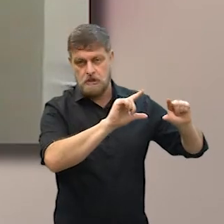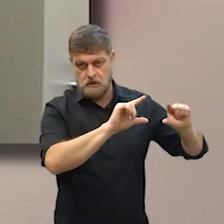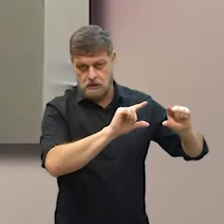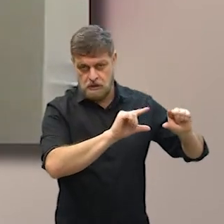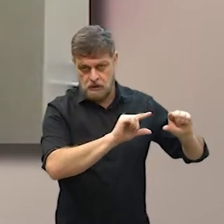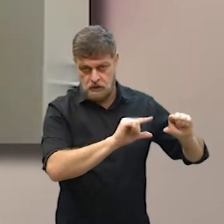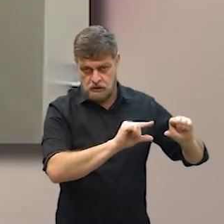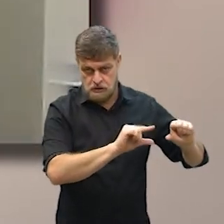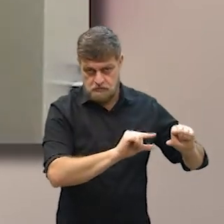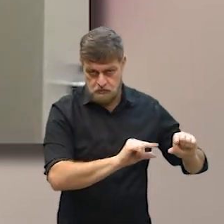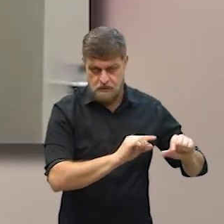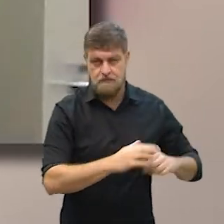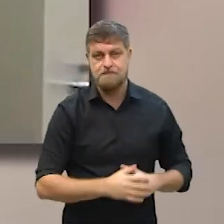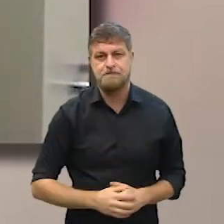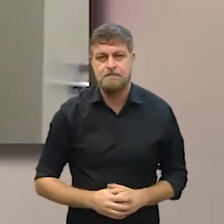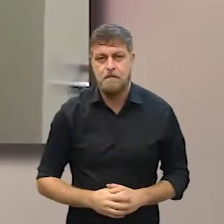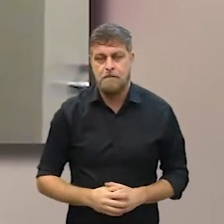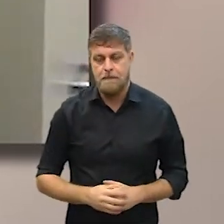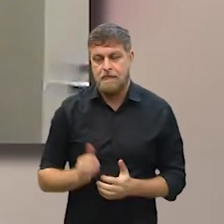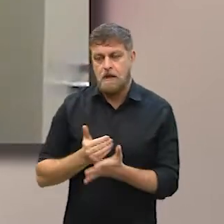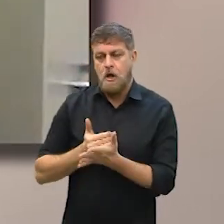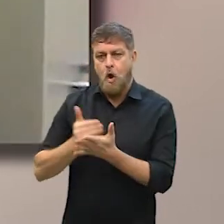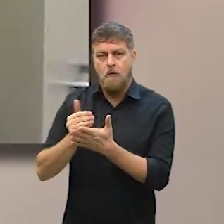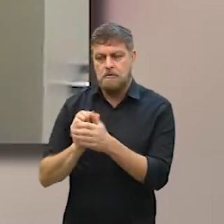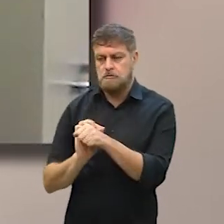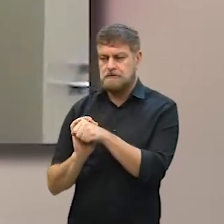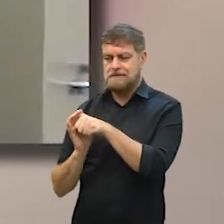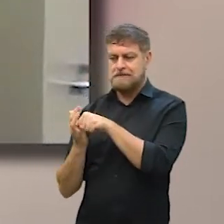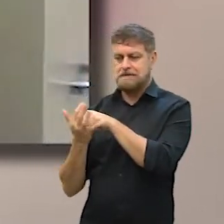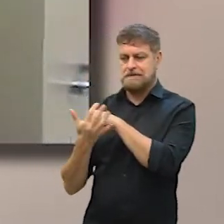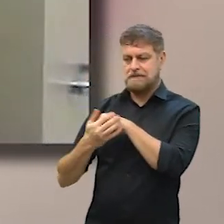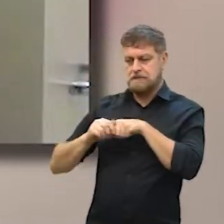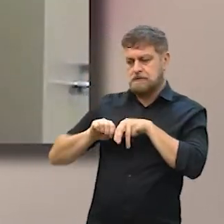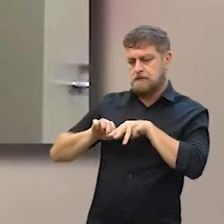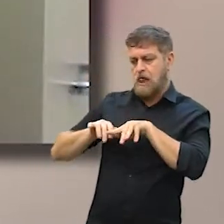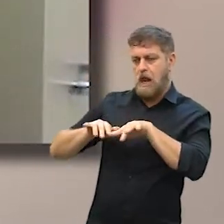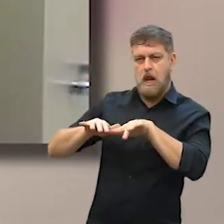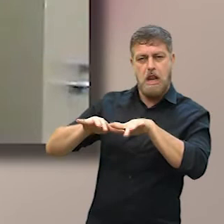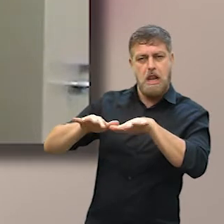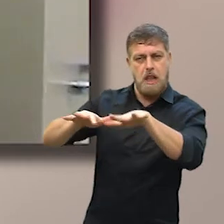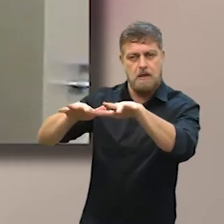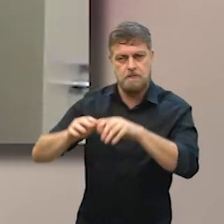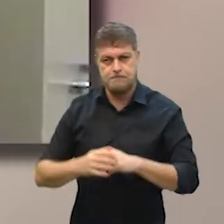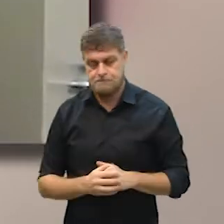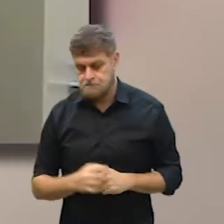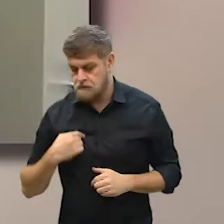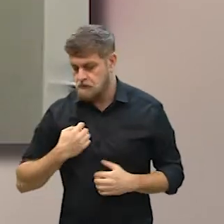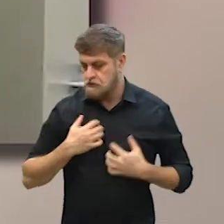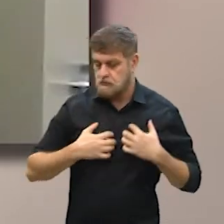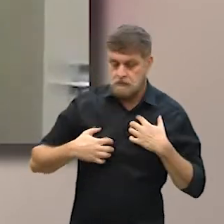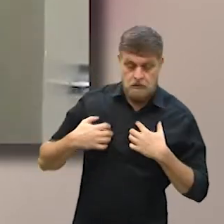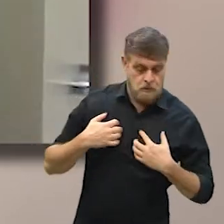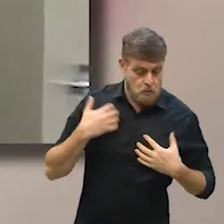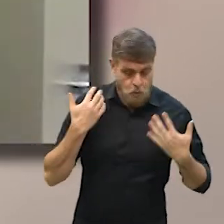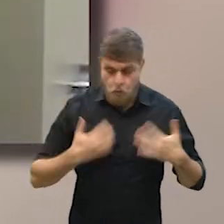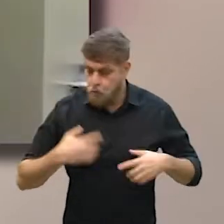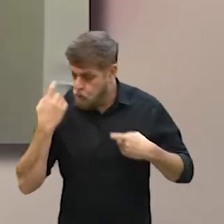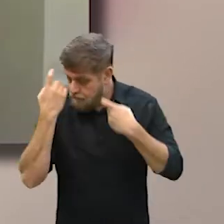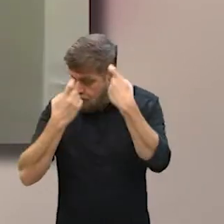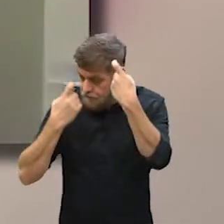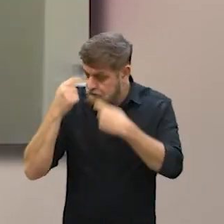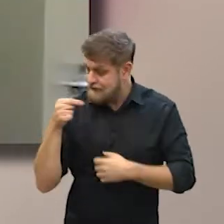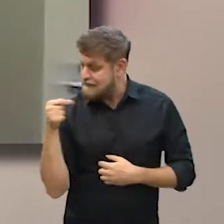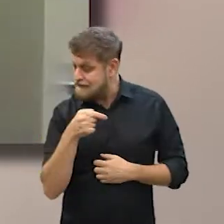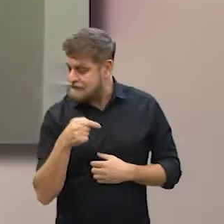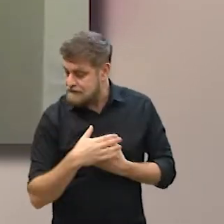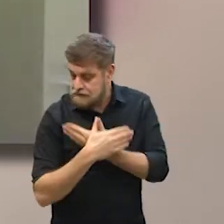Ou seja que diminui a imunidade do indivíduo tão logo que começou a academia né a gente ficou